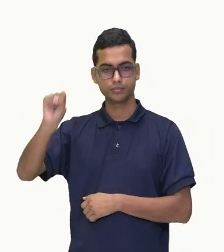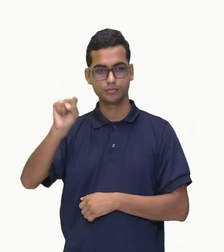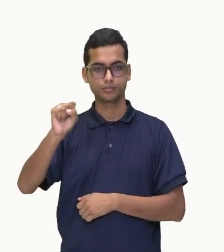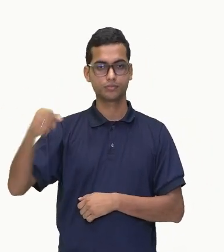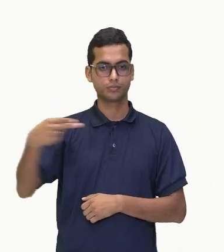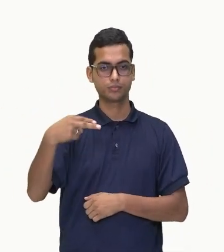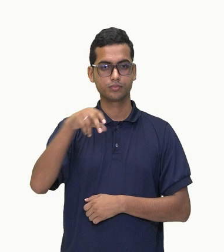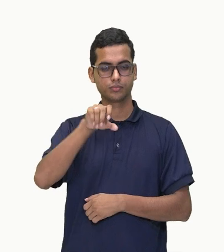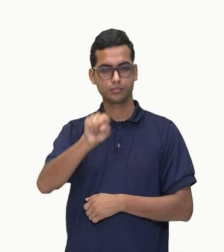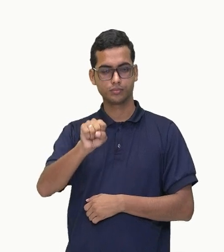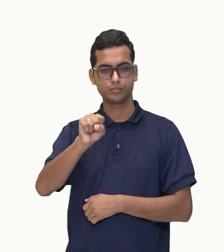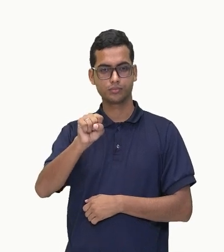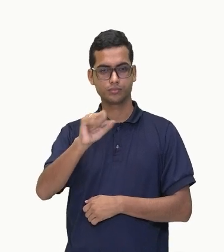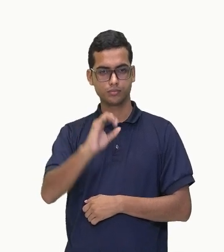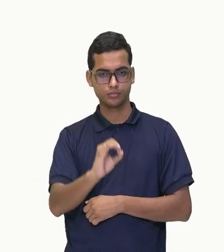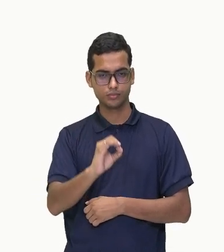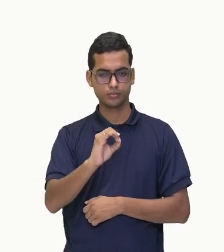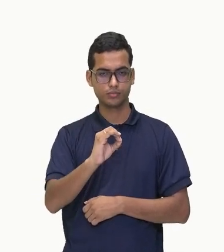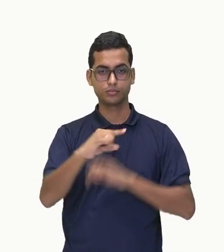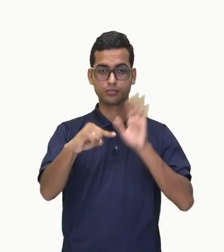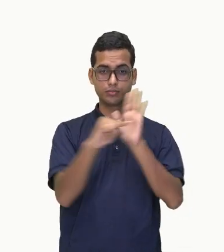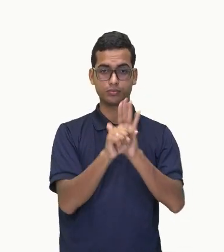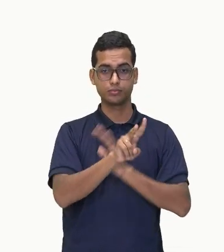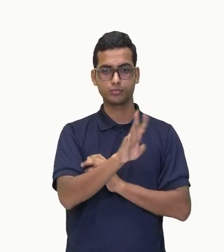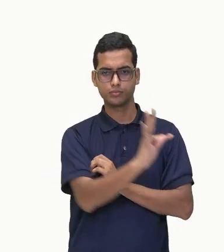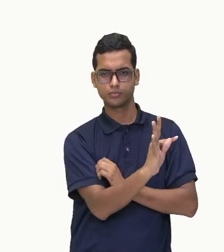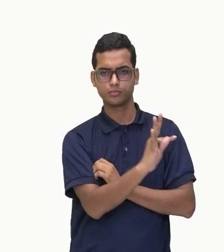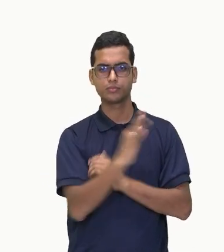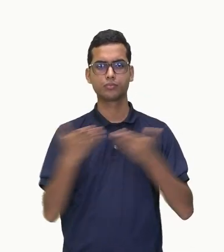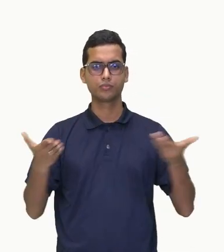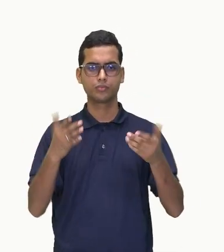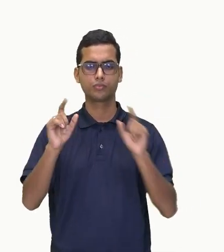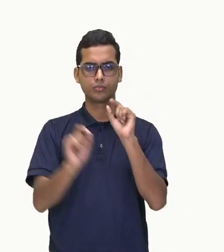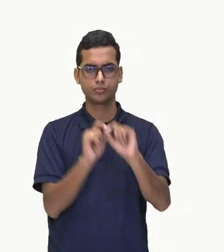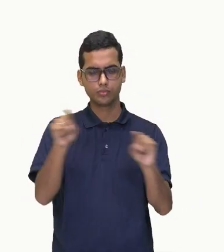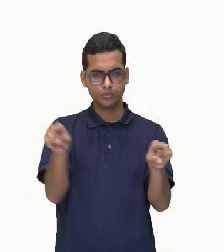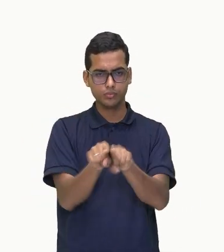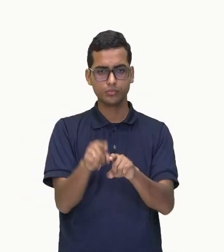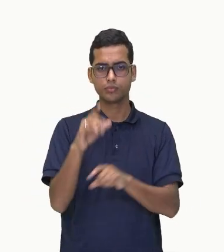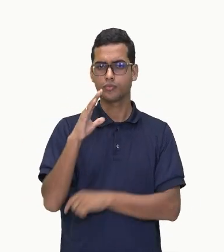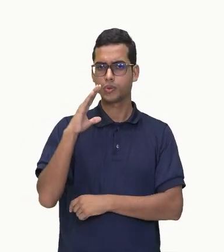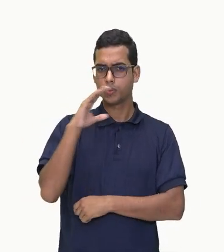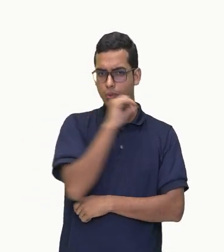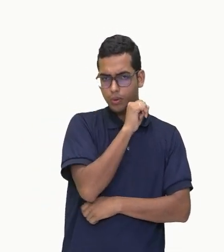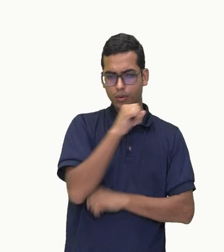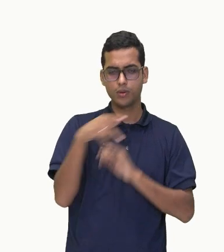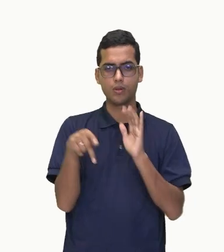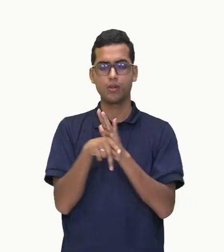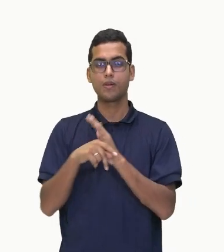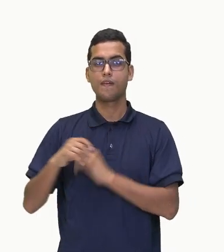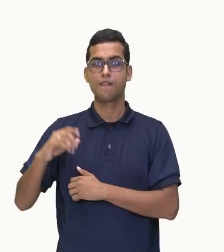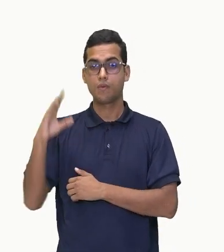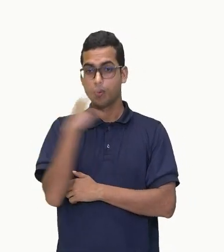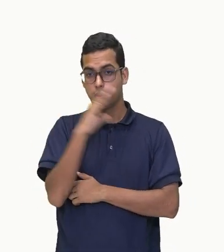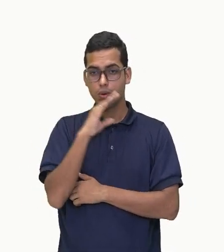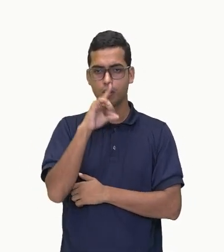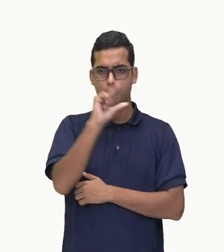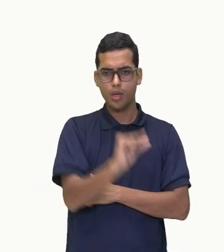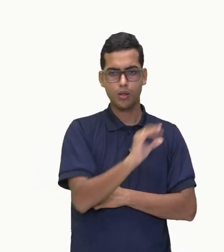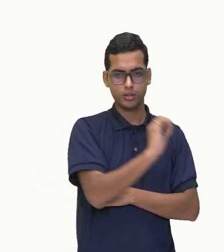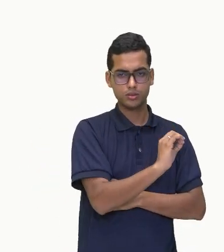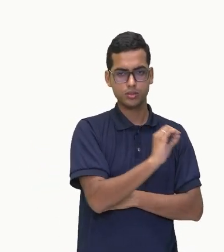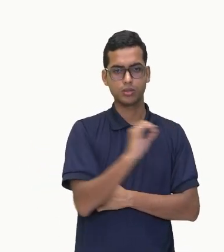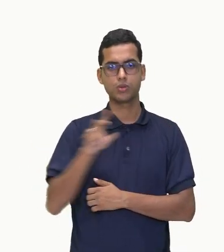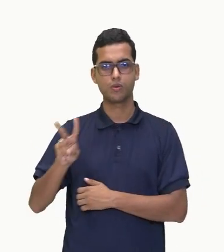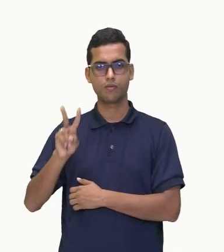S0 menos VT. Mas se ela for, aqui é velocidade menor que zero, velocidade